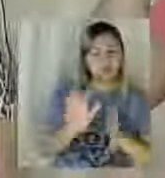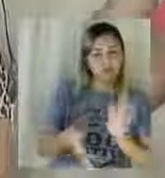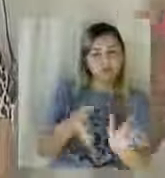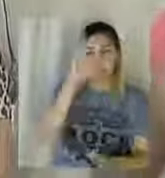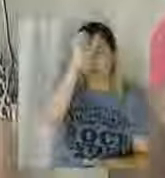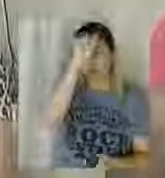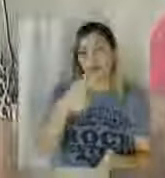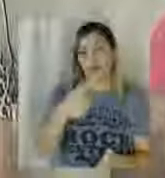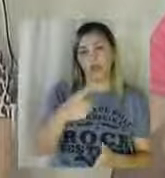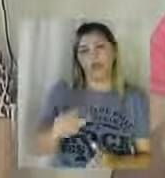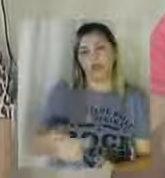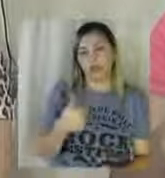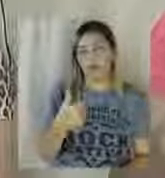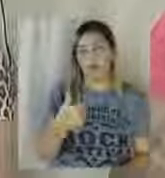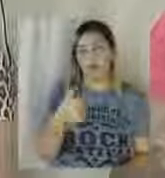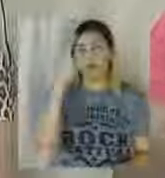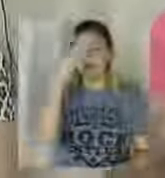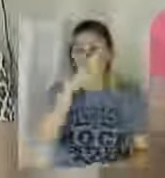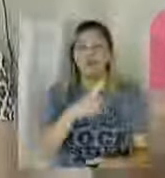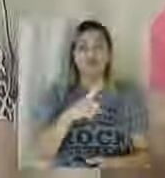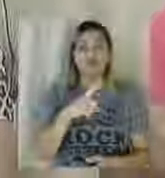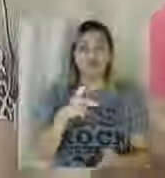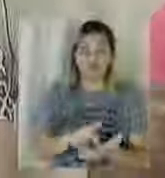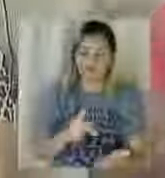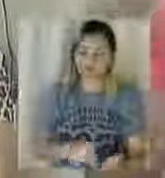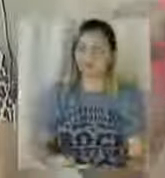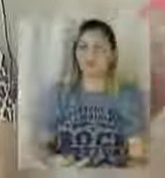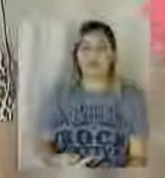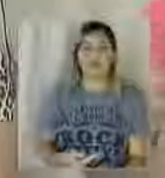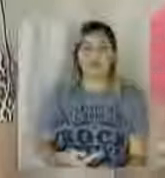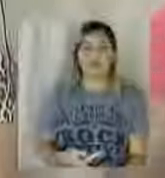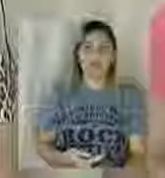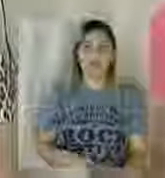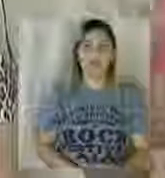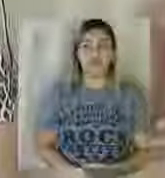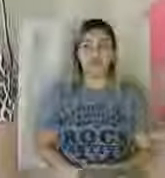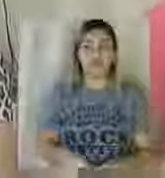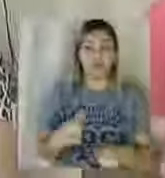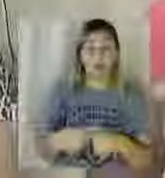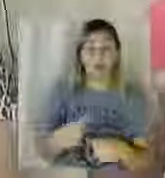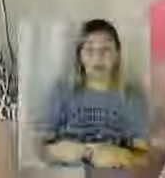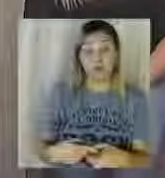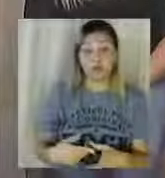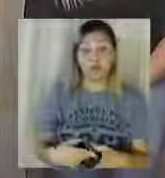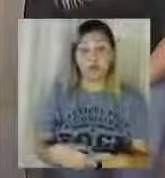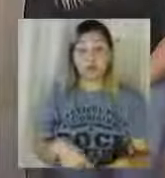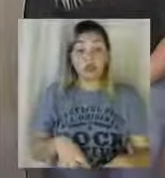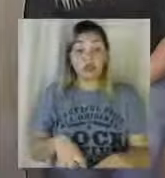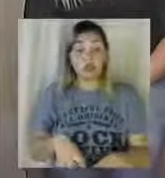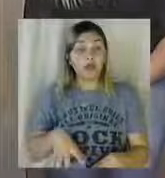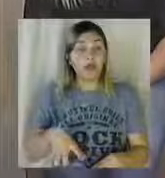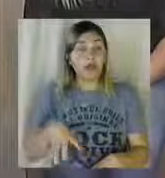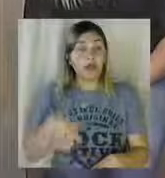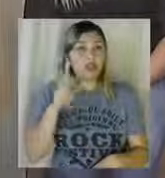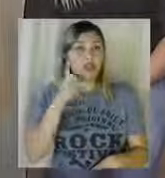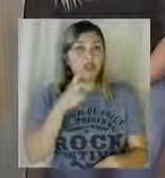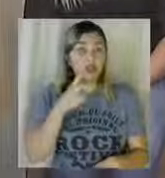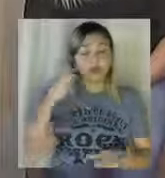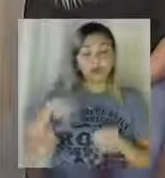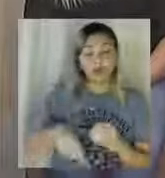aí tudo melhorou, mas era muito difícil, de verdade. Porque eu era surda profunda.